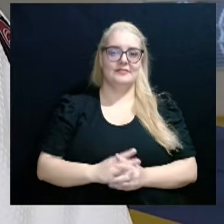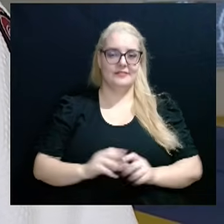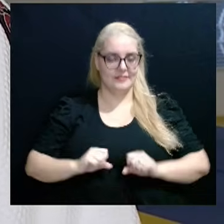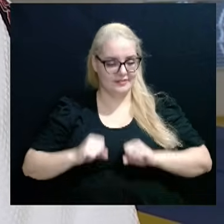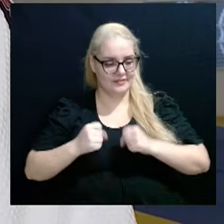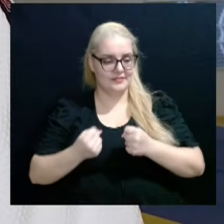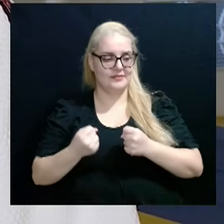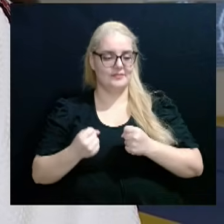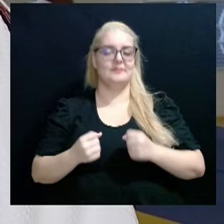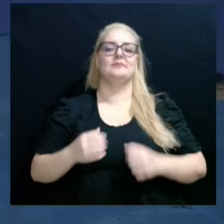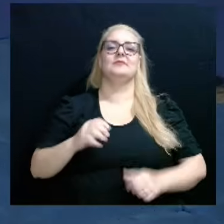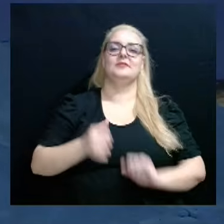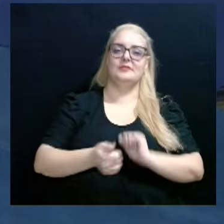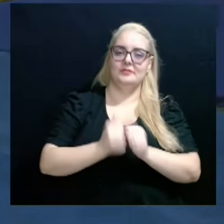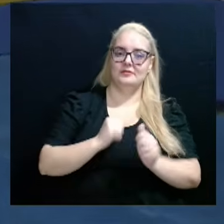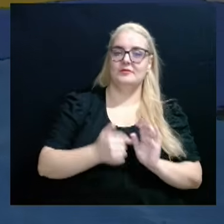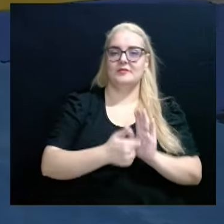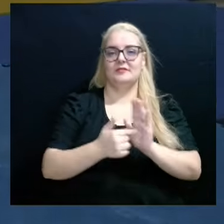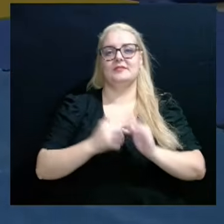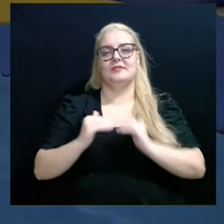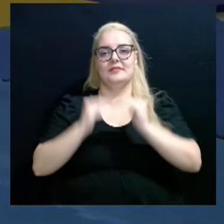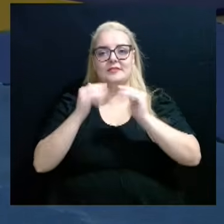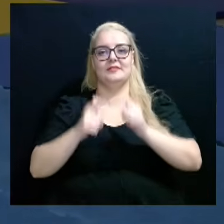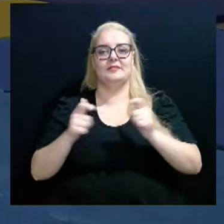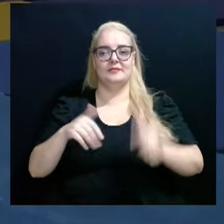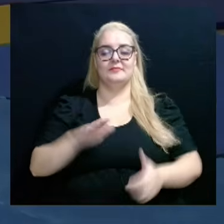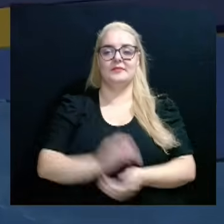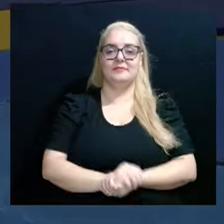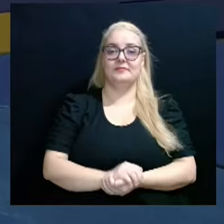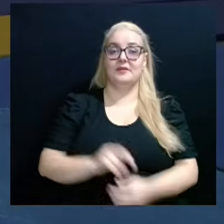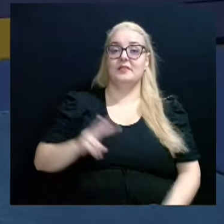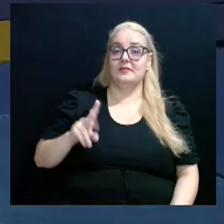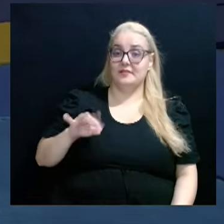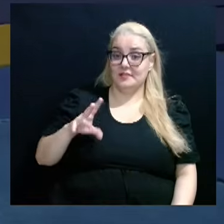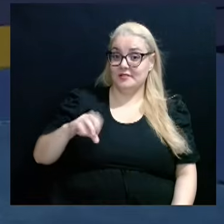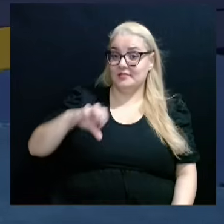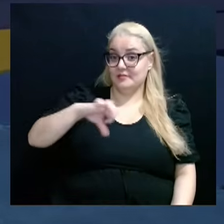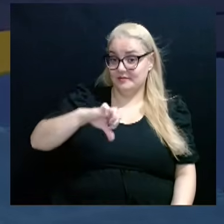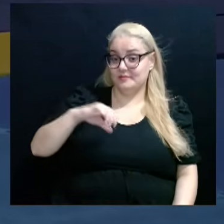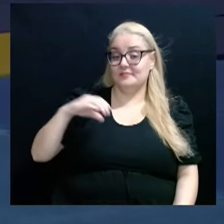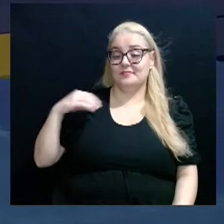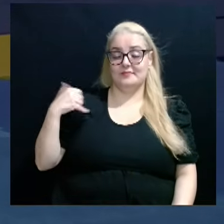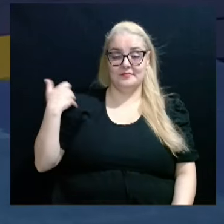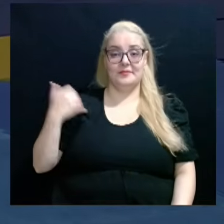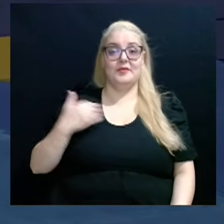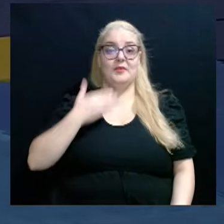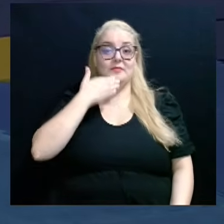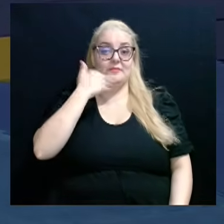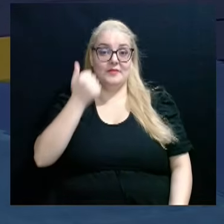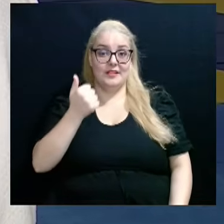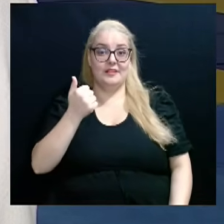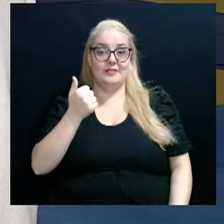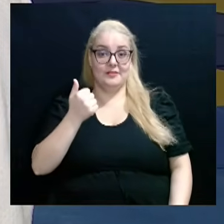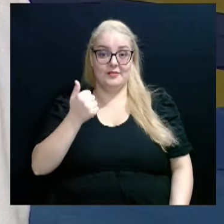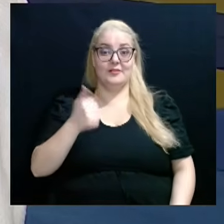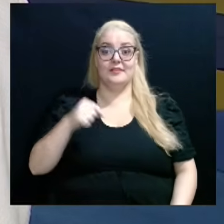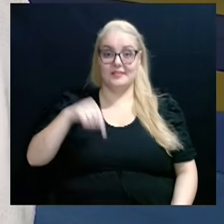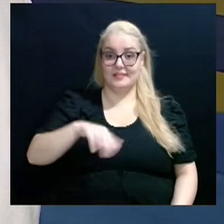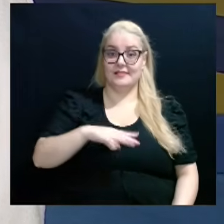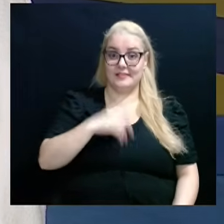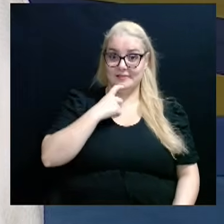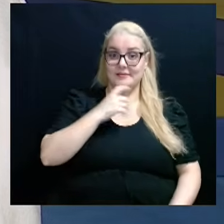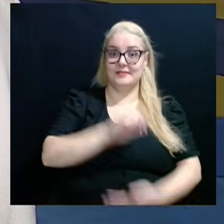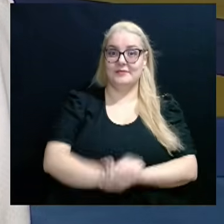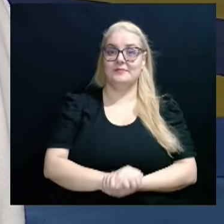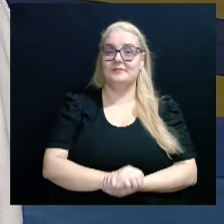demonstrando e crescendo cada vez mais. Vinícius, de 9 anos, foi eleito um dos melhores judocas do ano em Campinas. Eu